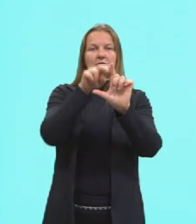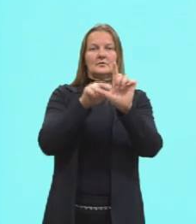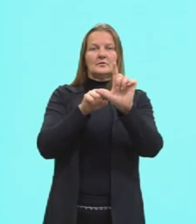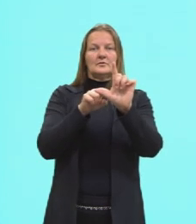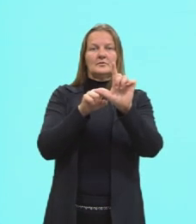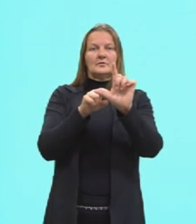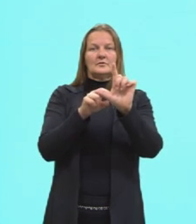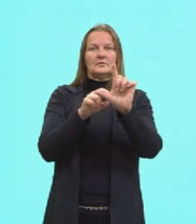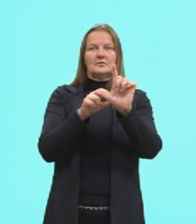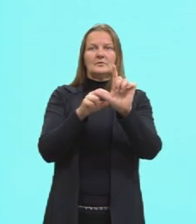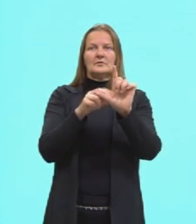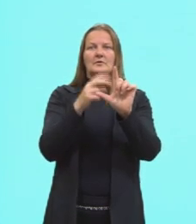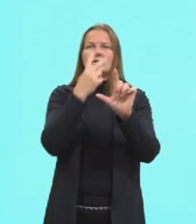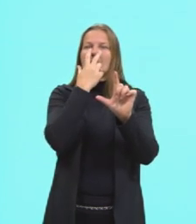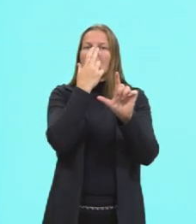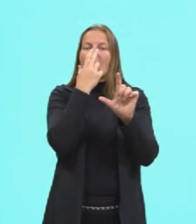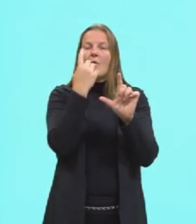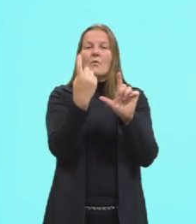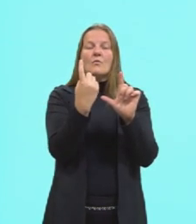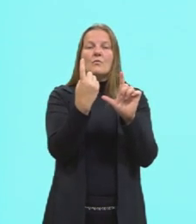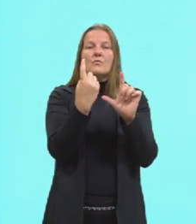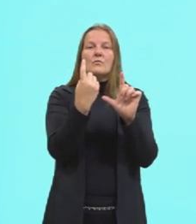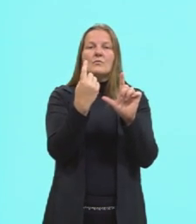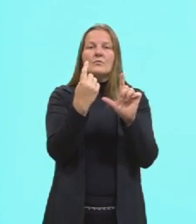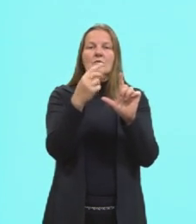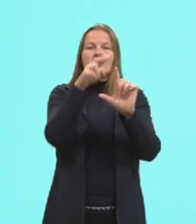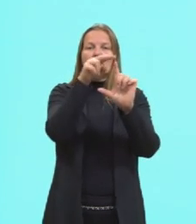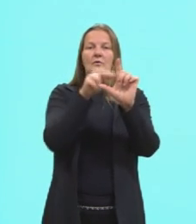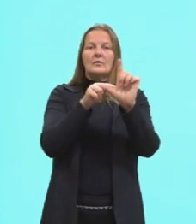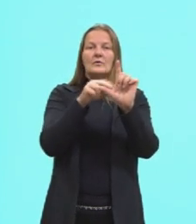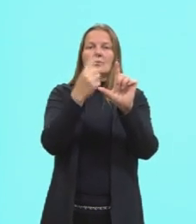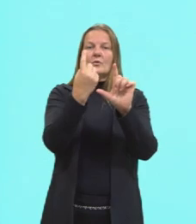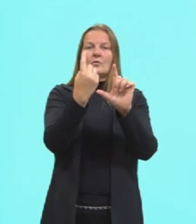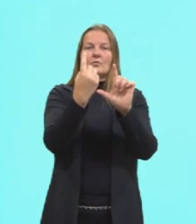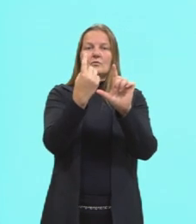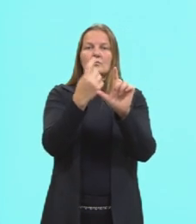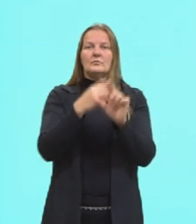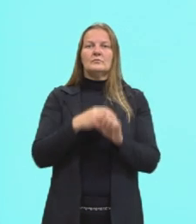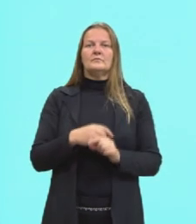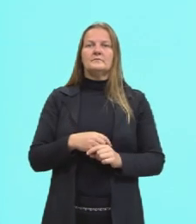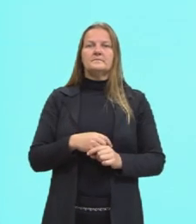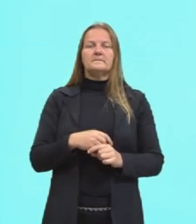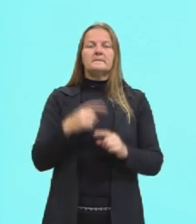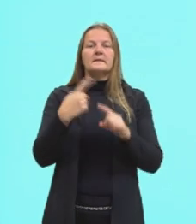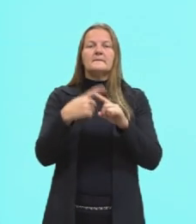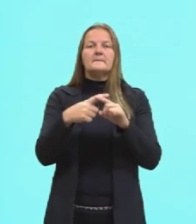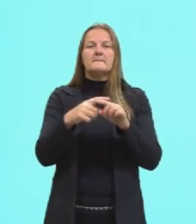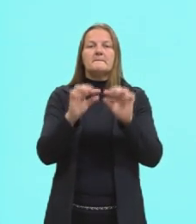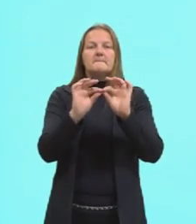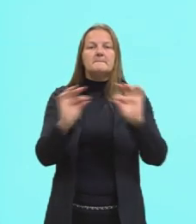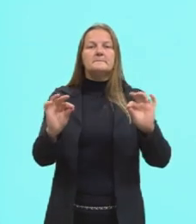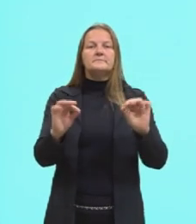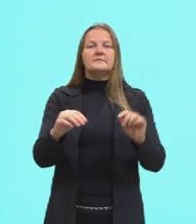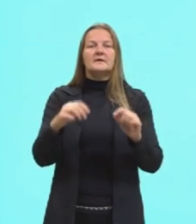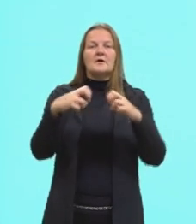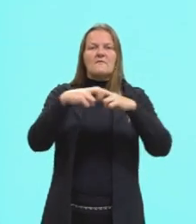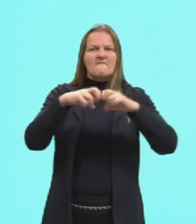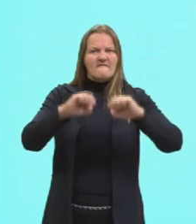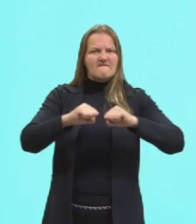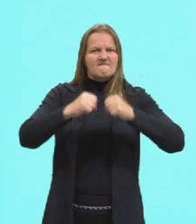quiseram é um então a gente consegue simplificar o trabalho é para ser força